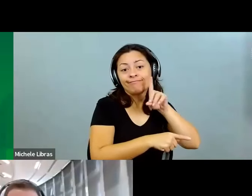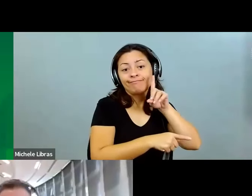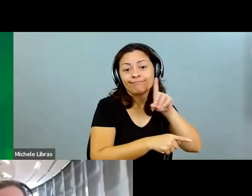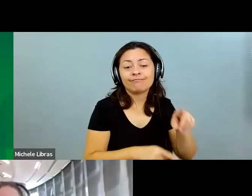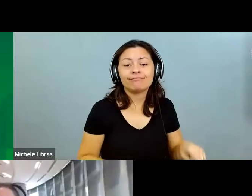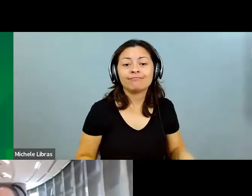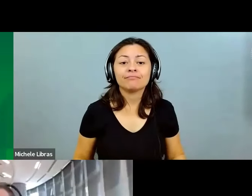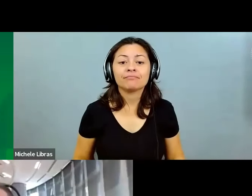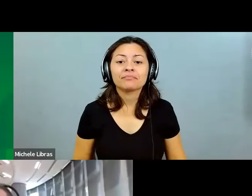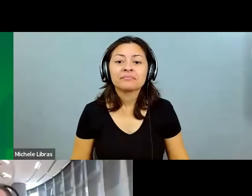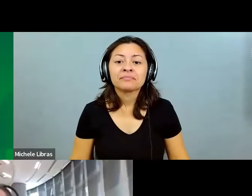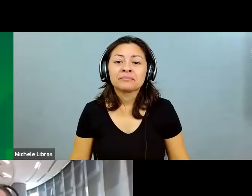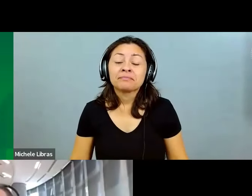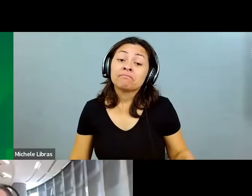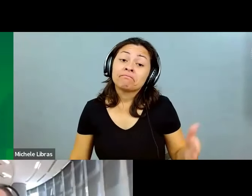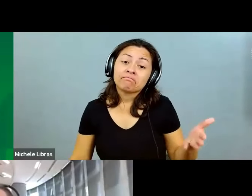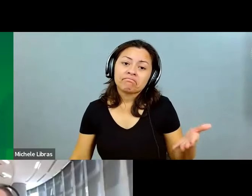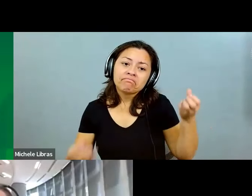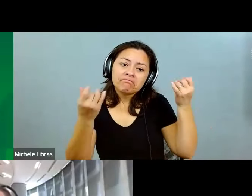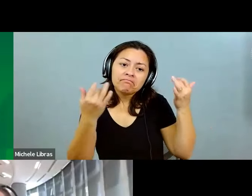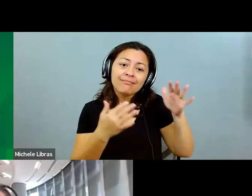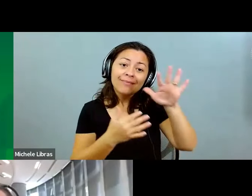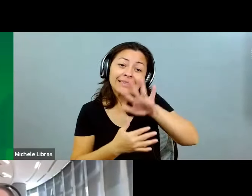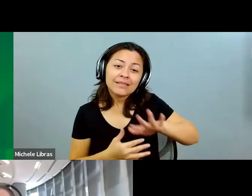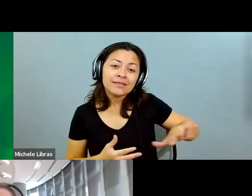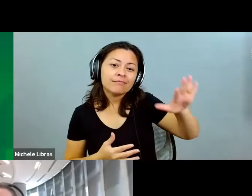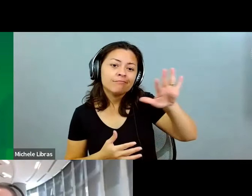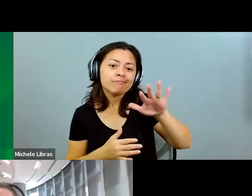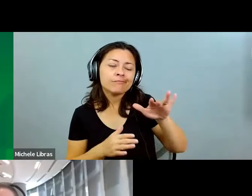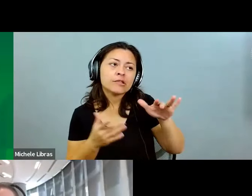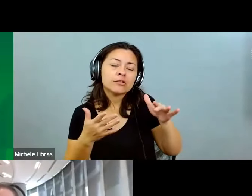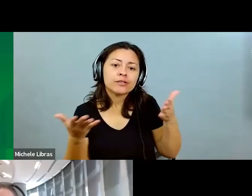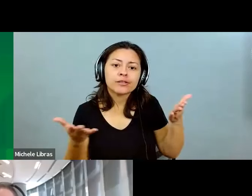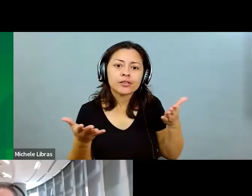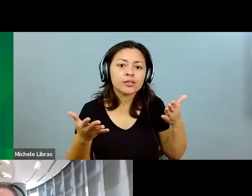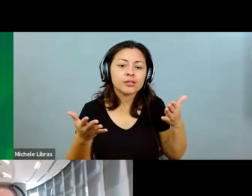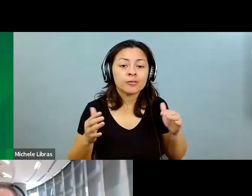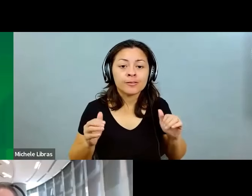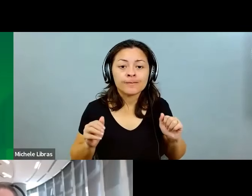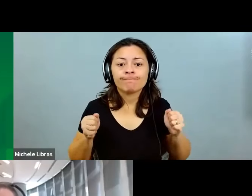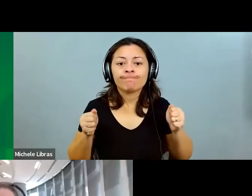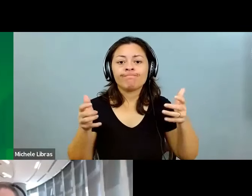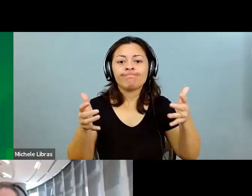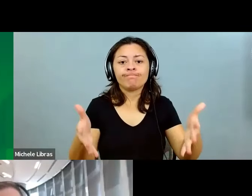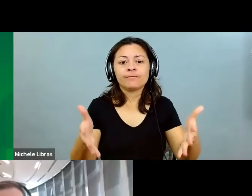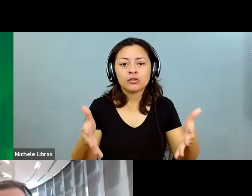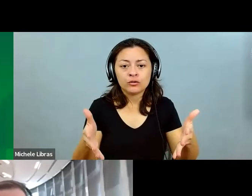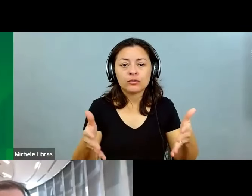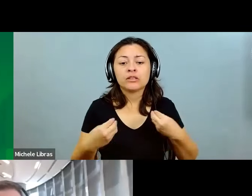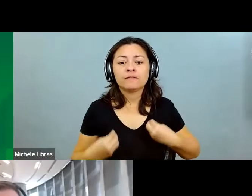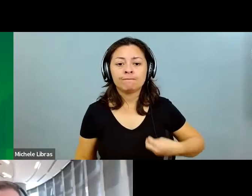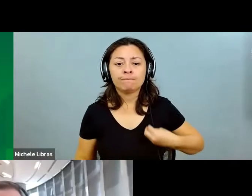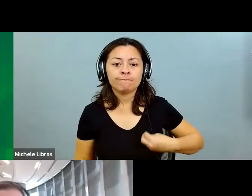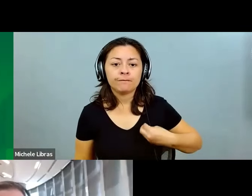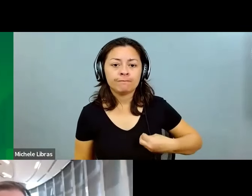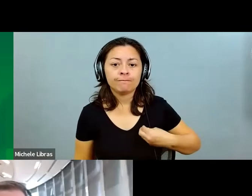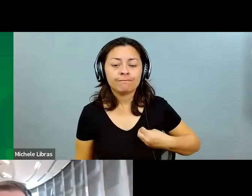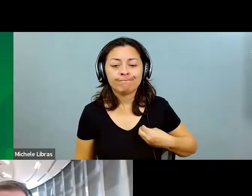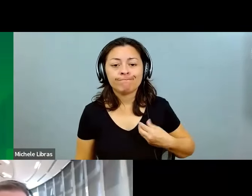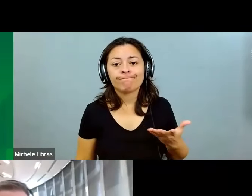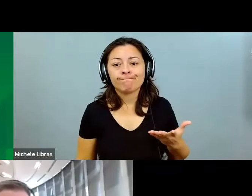o Esse é o cenário que a gente enfrenta e vive eh o a aquela Aquela Velha